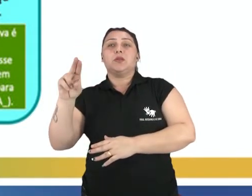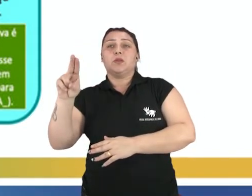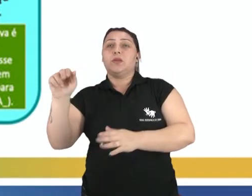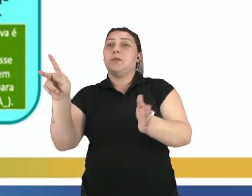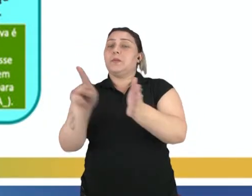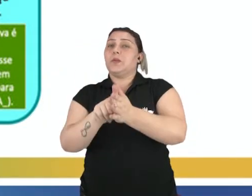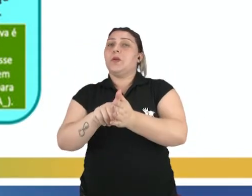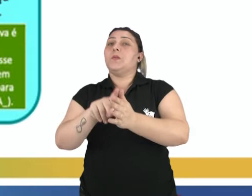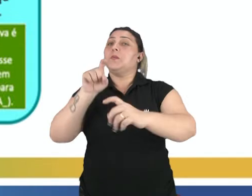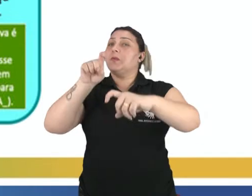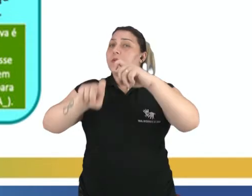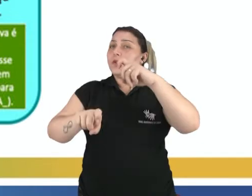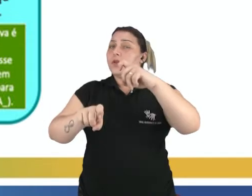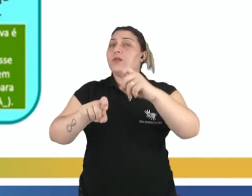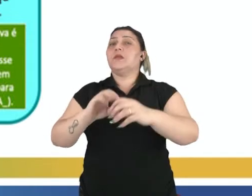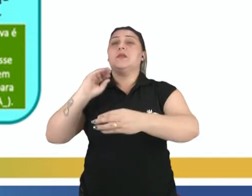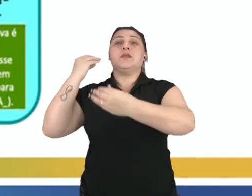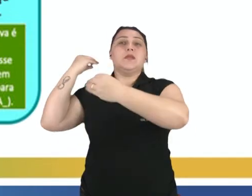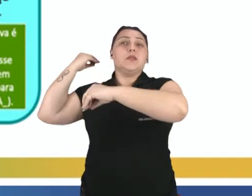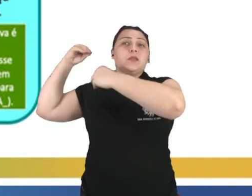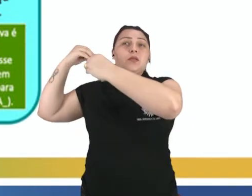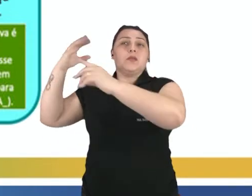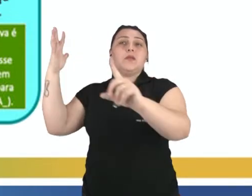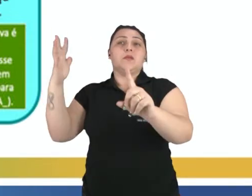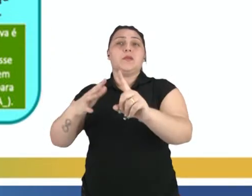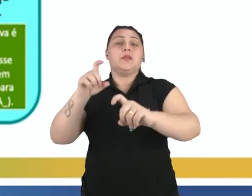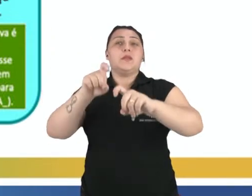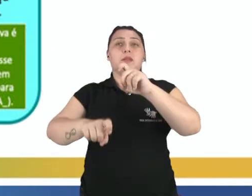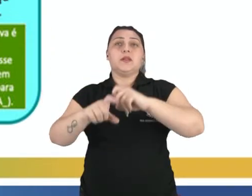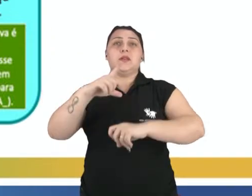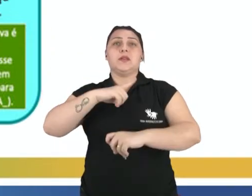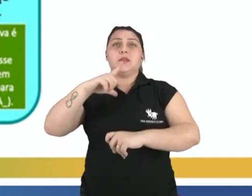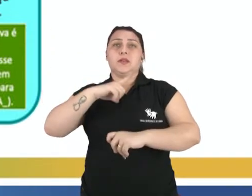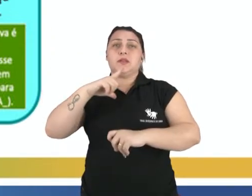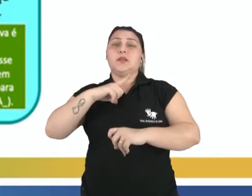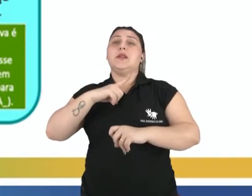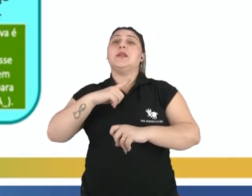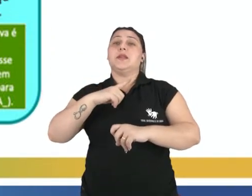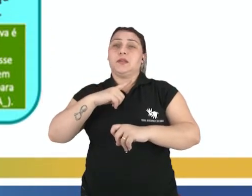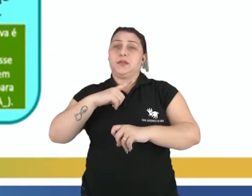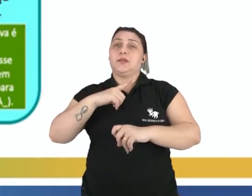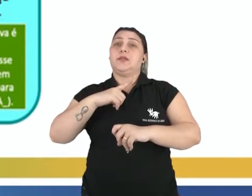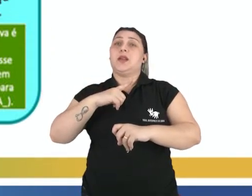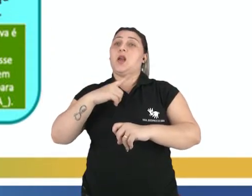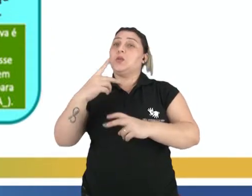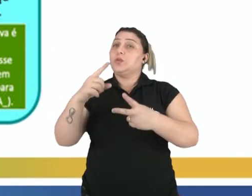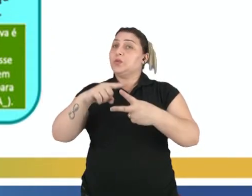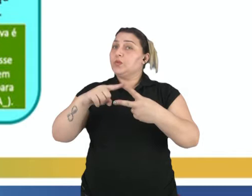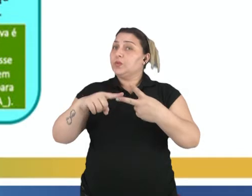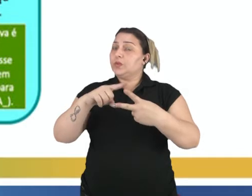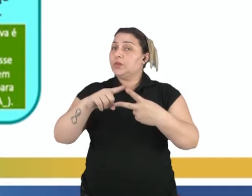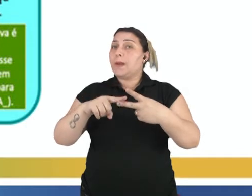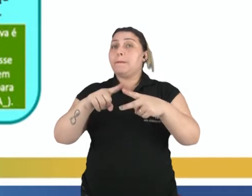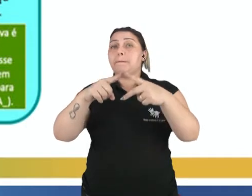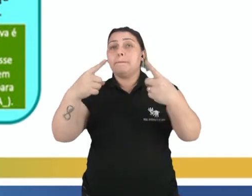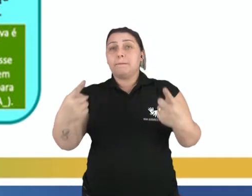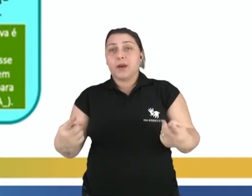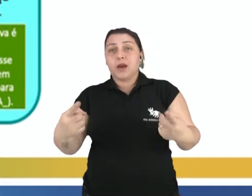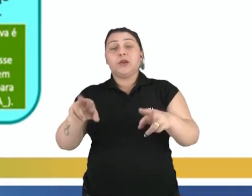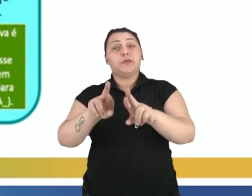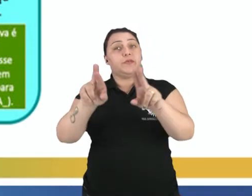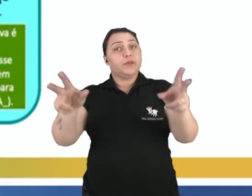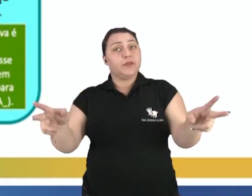restrita ao sexo. E a herança influenciada ao sexo, que ocorre quando o gene se expressa em ambos os sexos, mas de